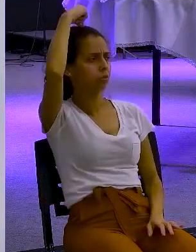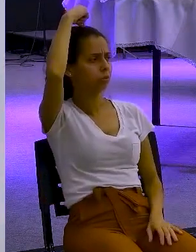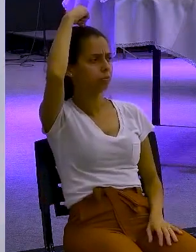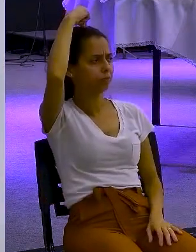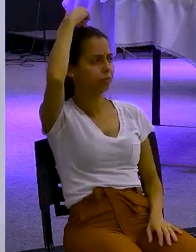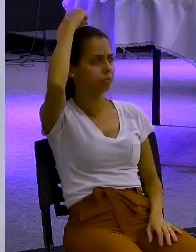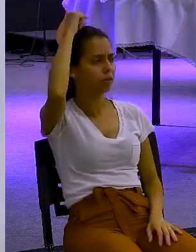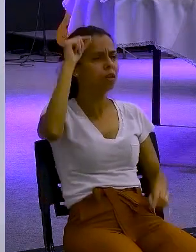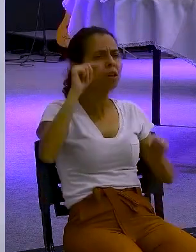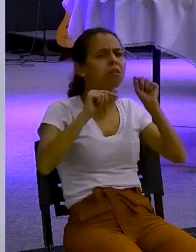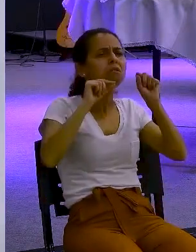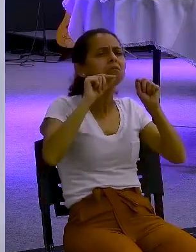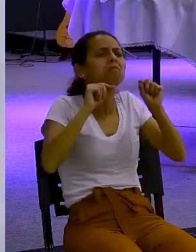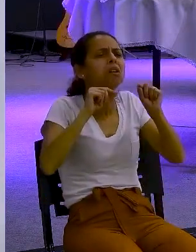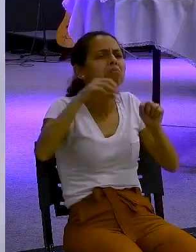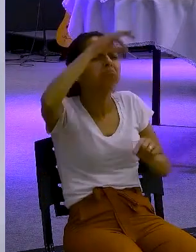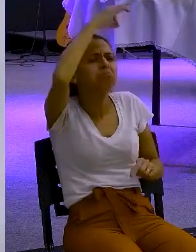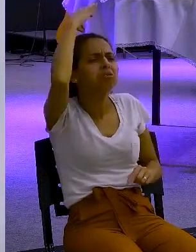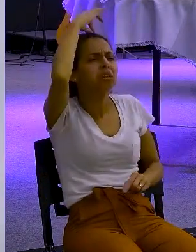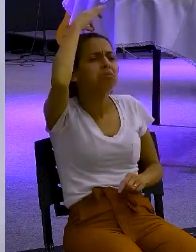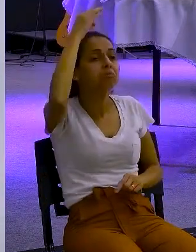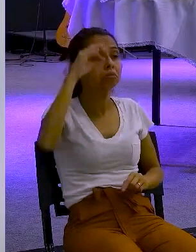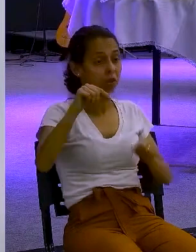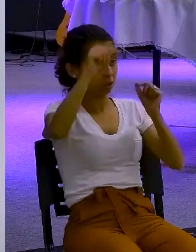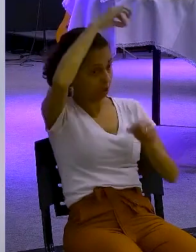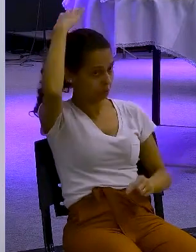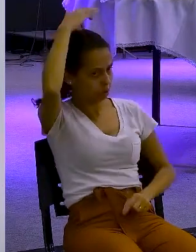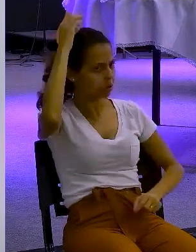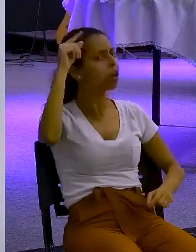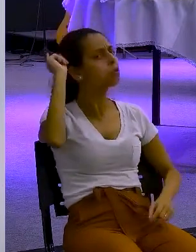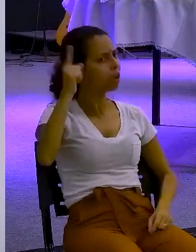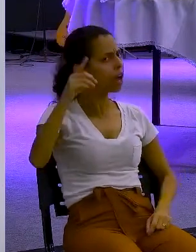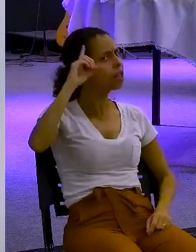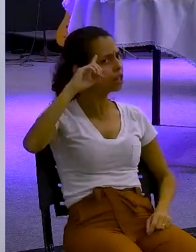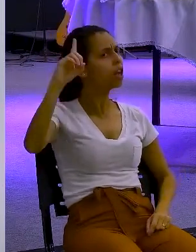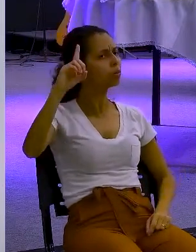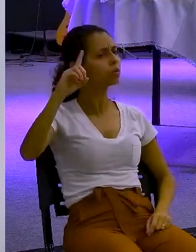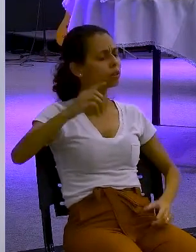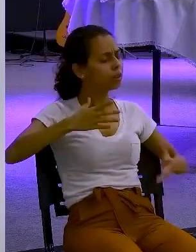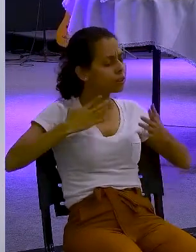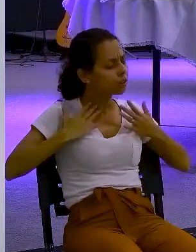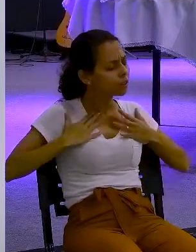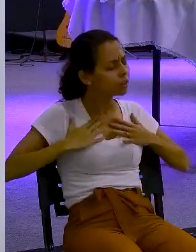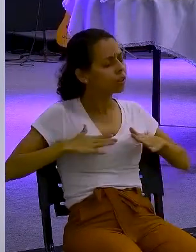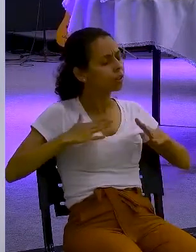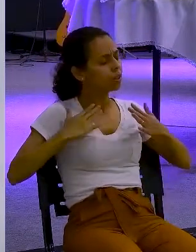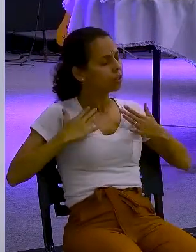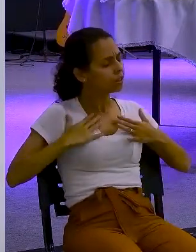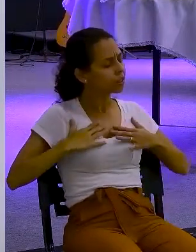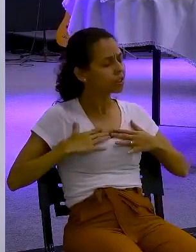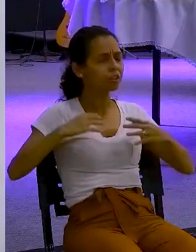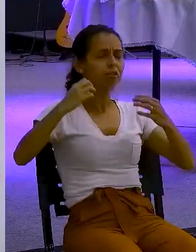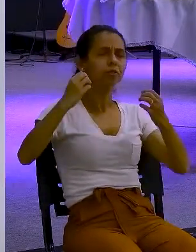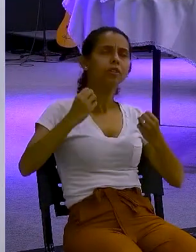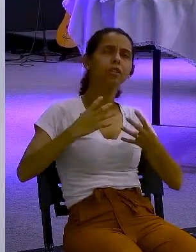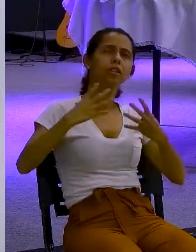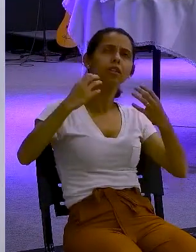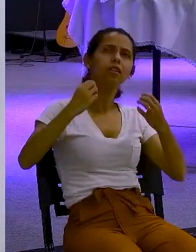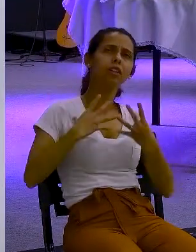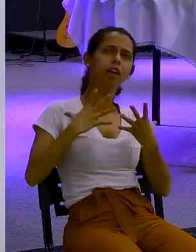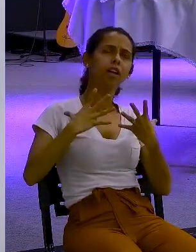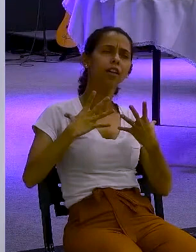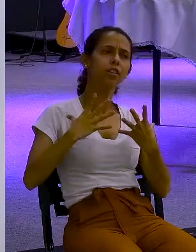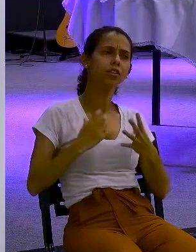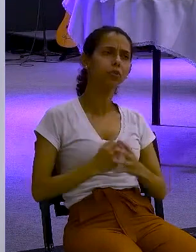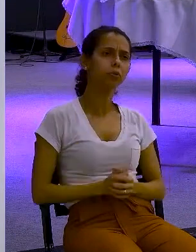Quem é o Espírito Santo? O Espírito Santo é Deus. O Espírito Santo é o Consolador, é o capacitador. O Espírito Santo é aquele